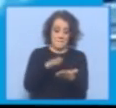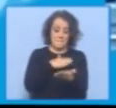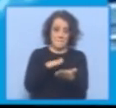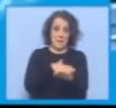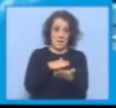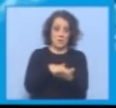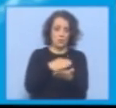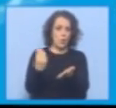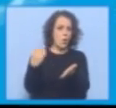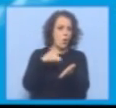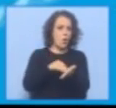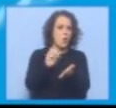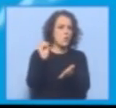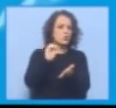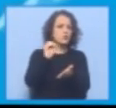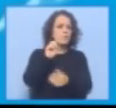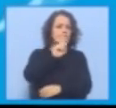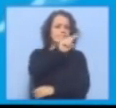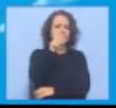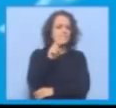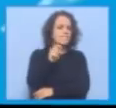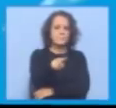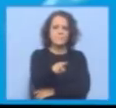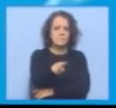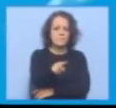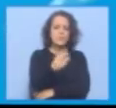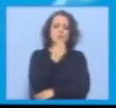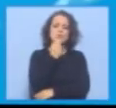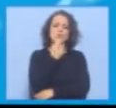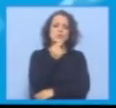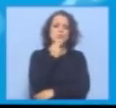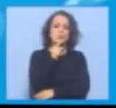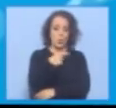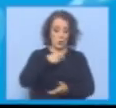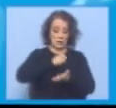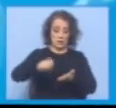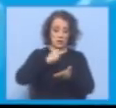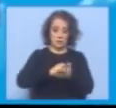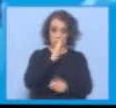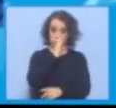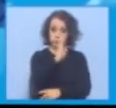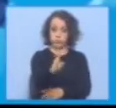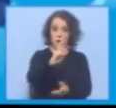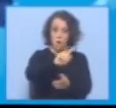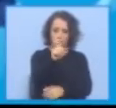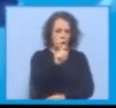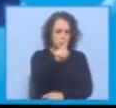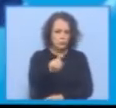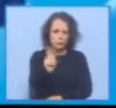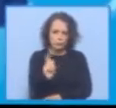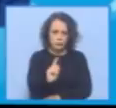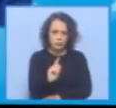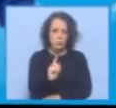não punha um ponto de interrogante aos próprios judeus a quem escrevia, se não era hora e necessário,